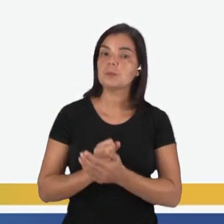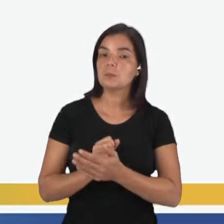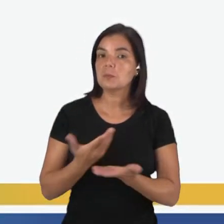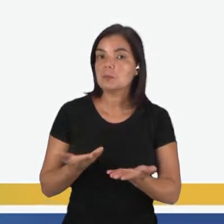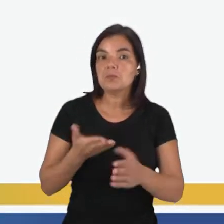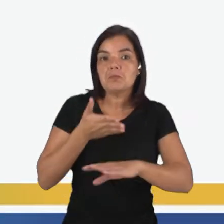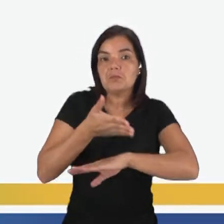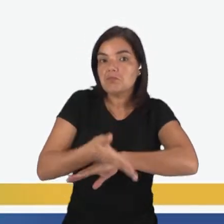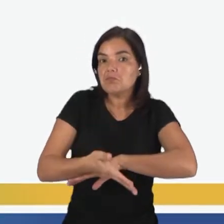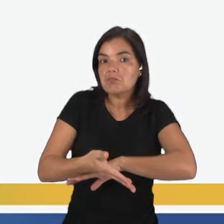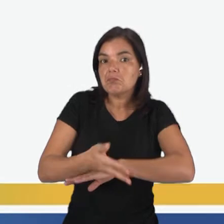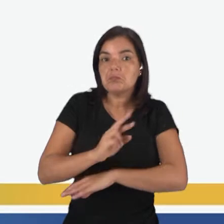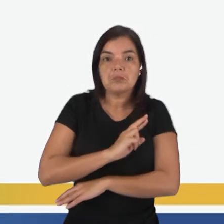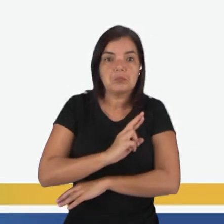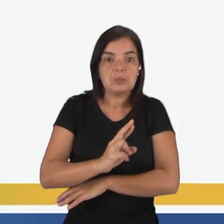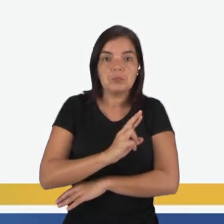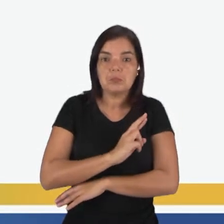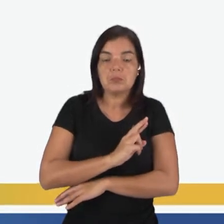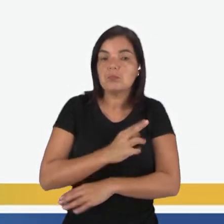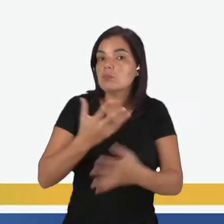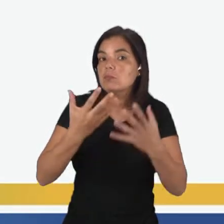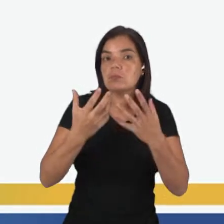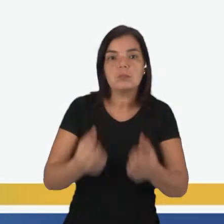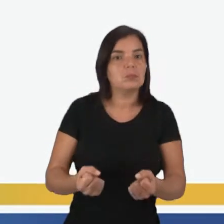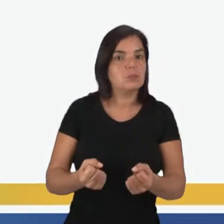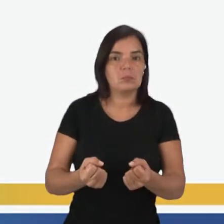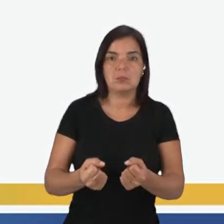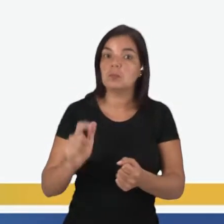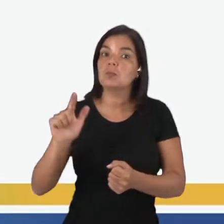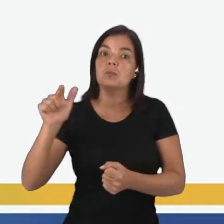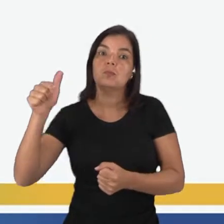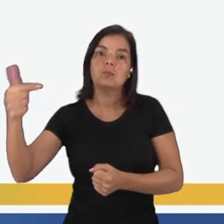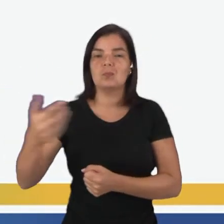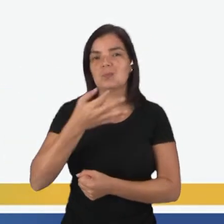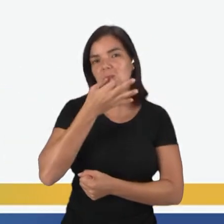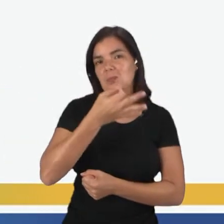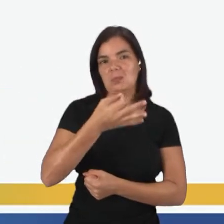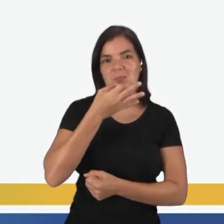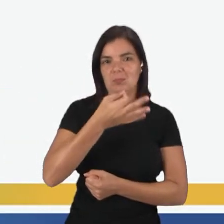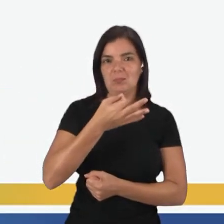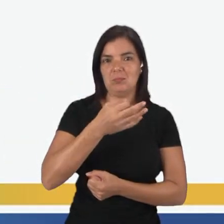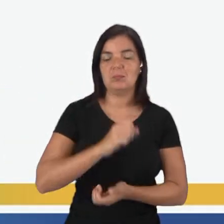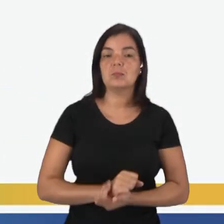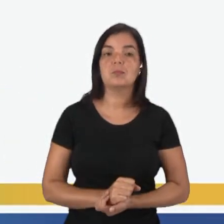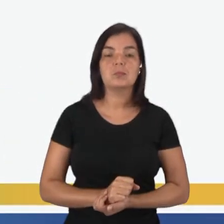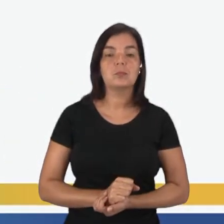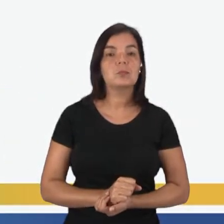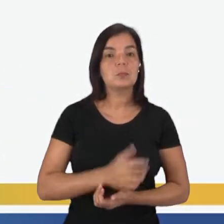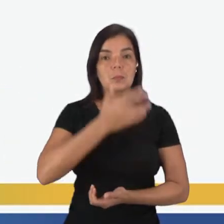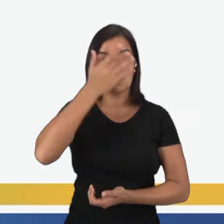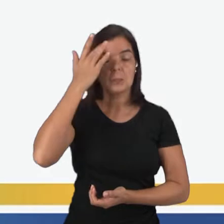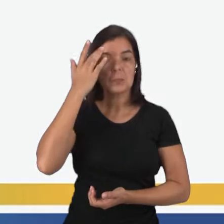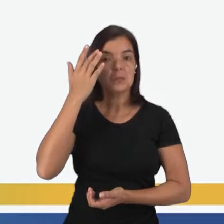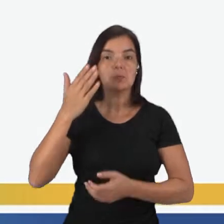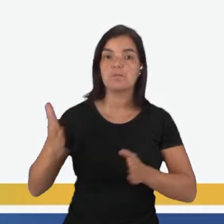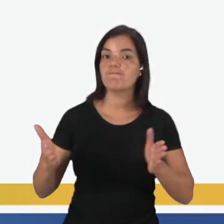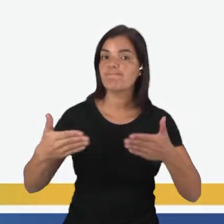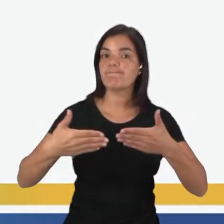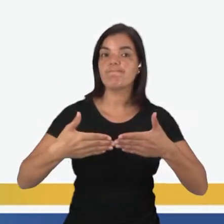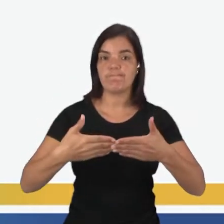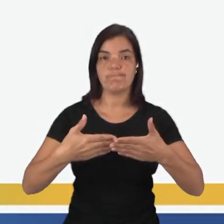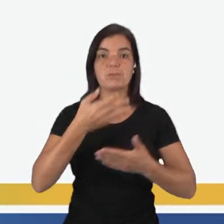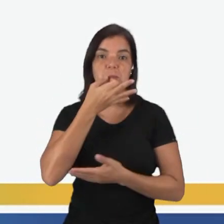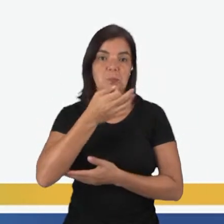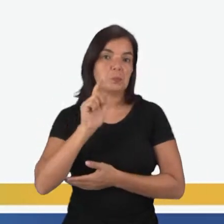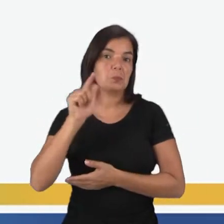entra em determinada religião, ele não aceita nenhum outro ponto de vista. Ele se torna incondicional,